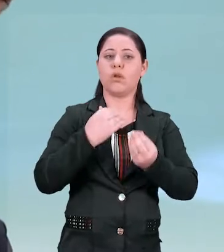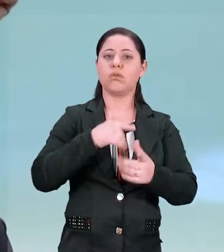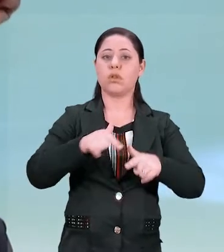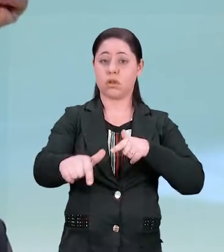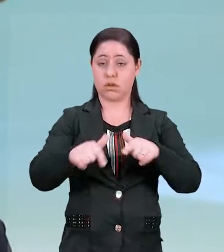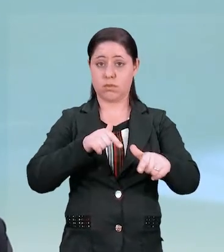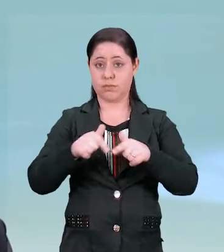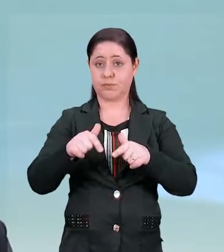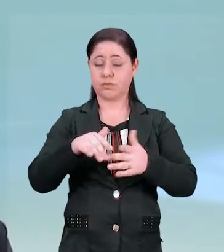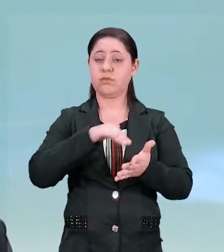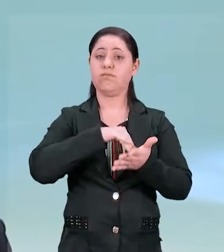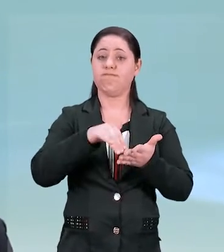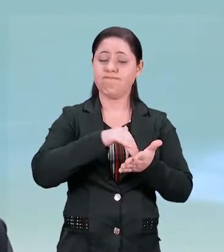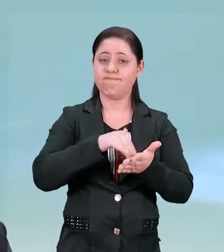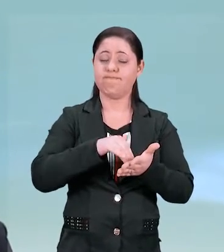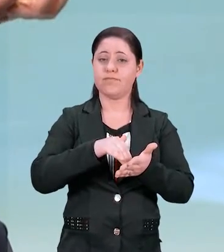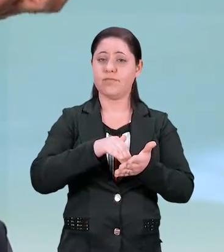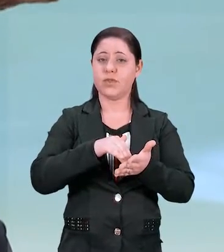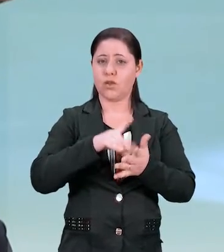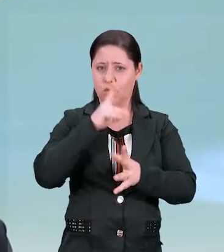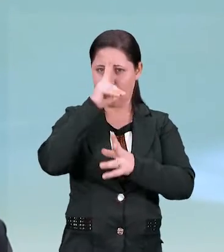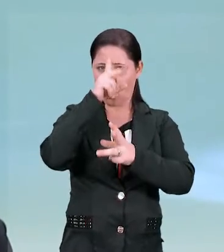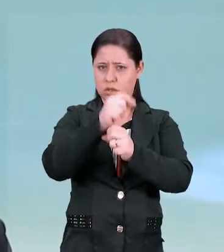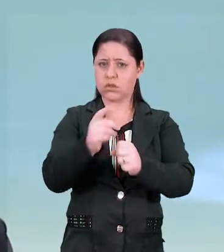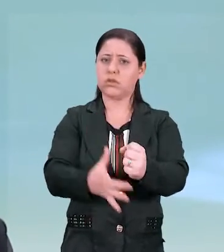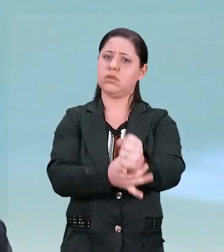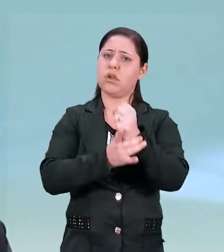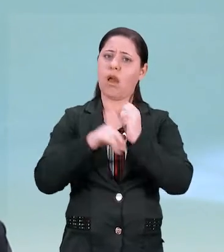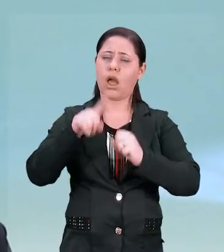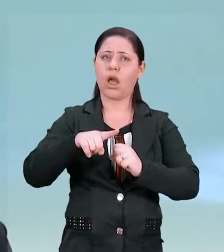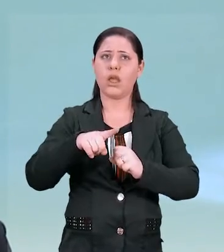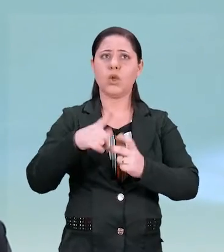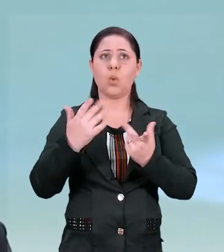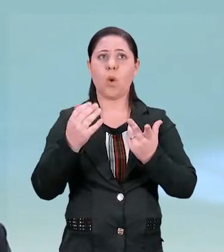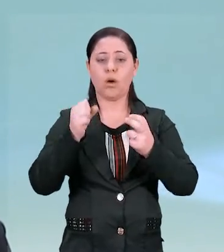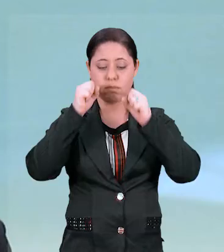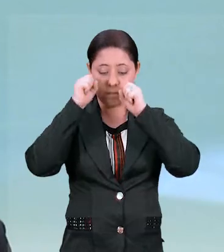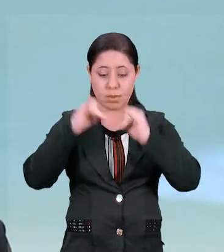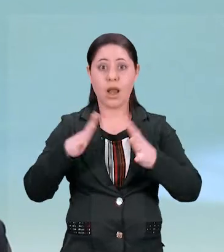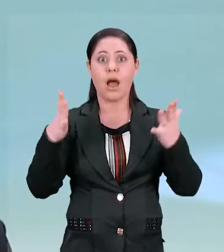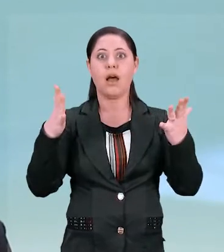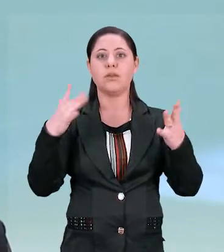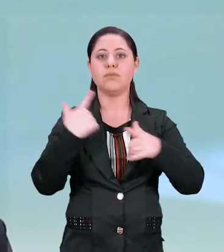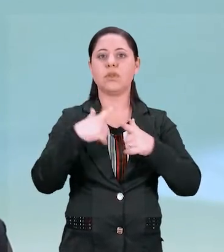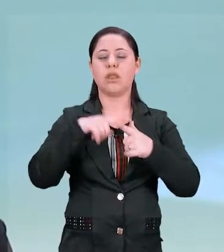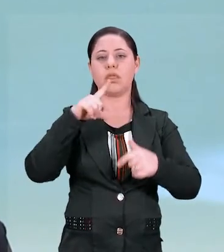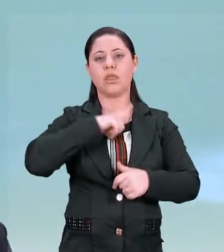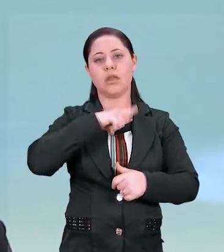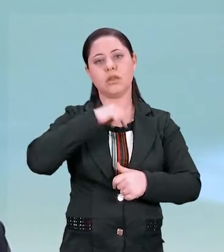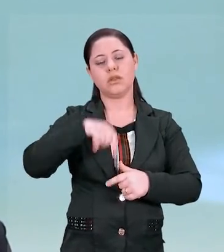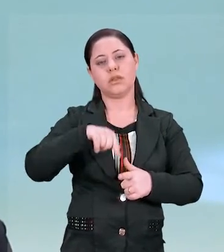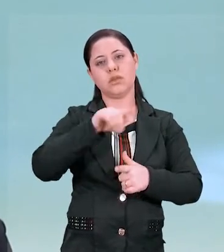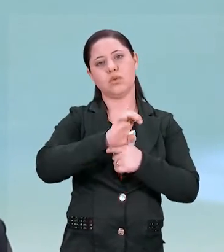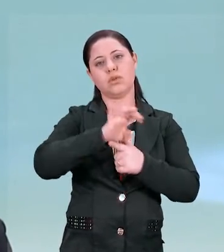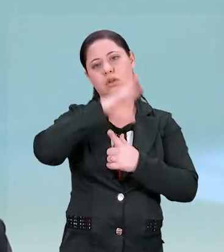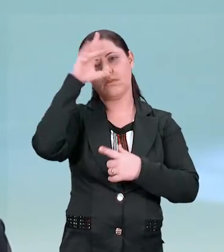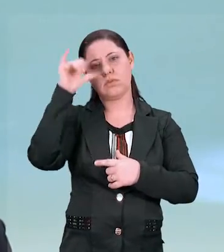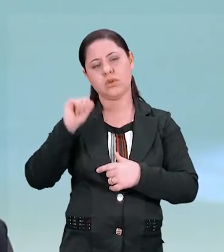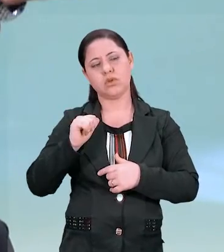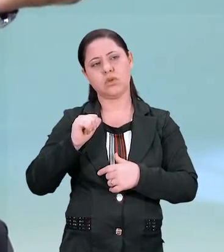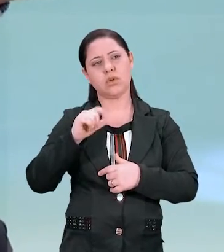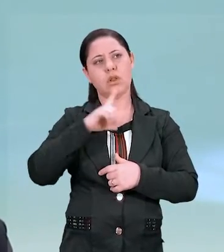segurança desenvolvem, é um trabalho milagroso. Porque nós temos no Mato Grosso do Sul todo o